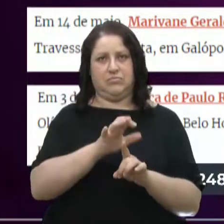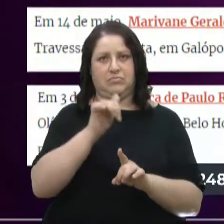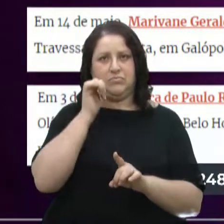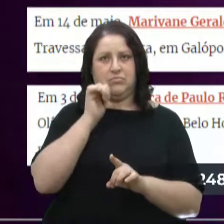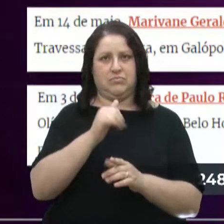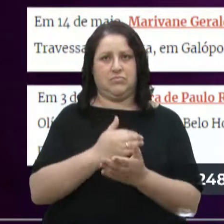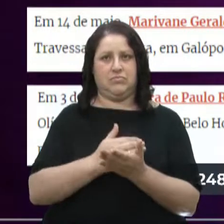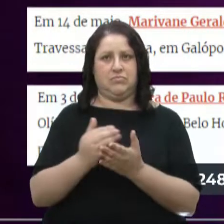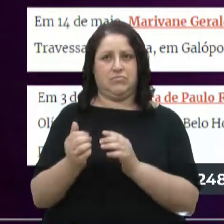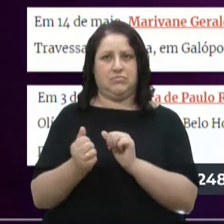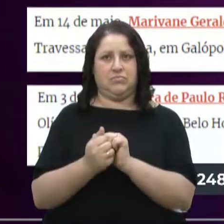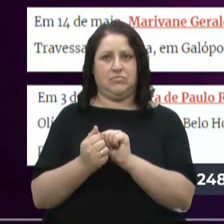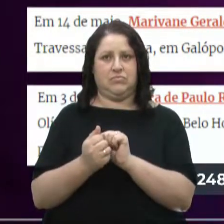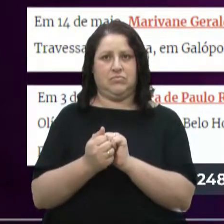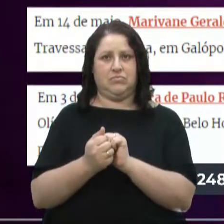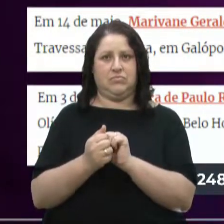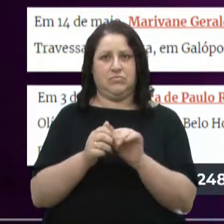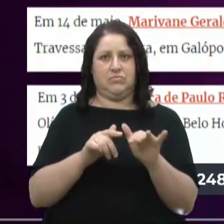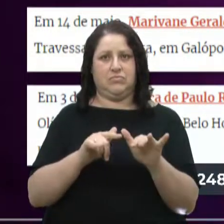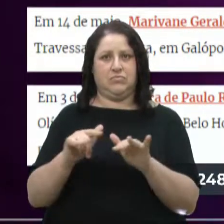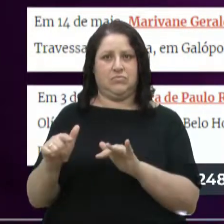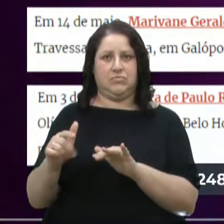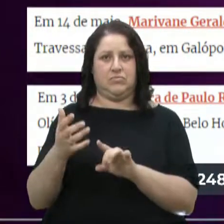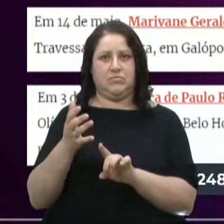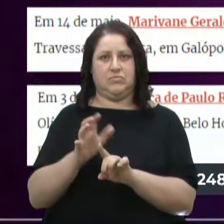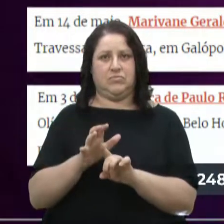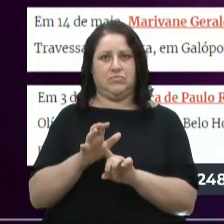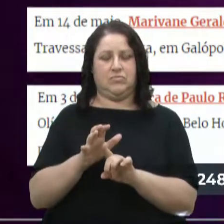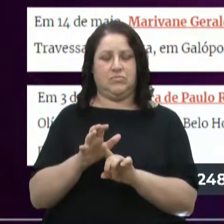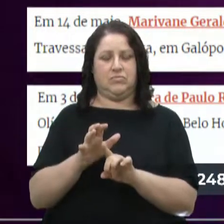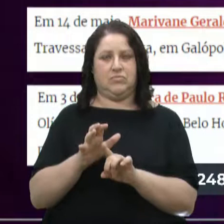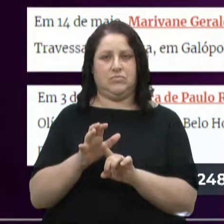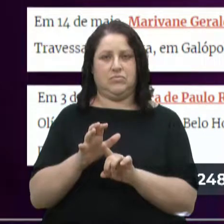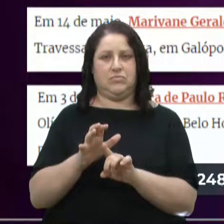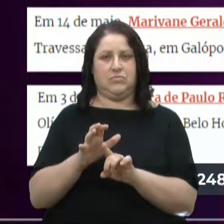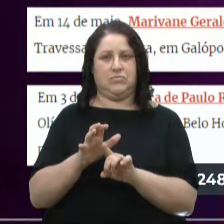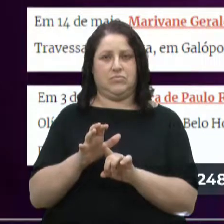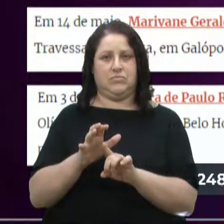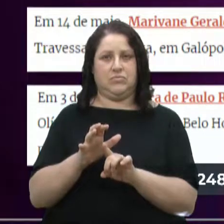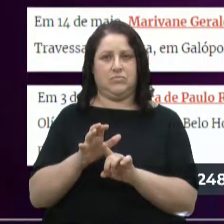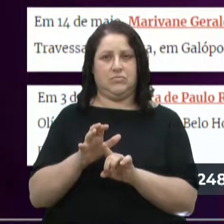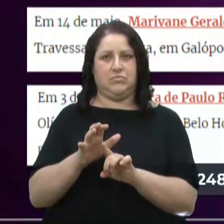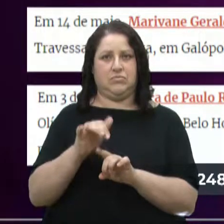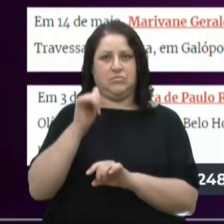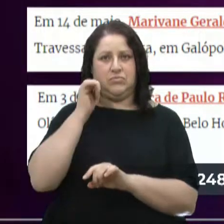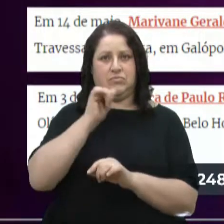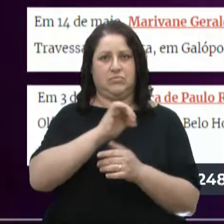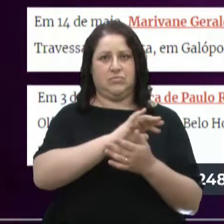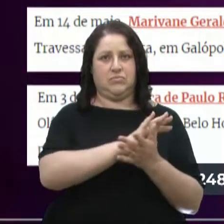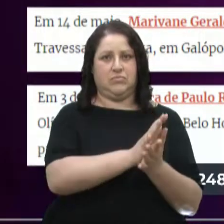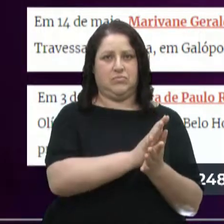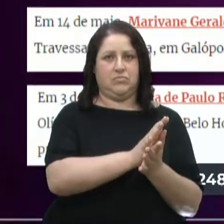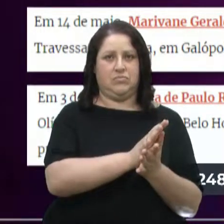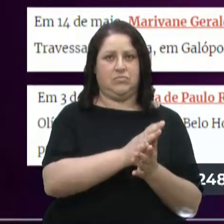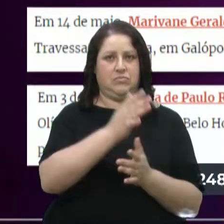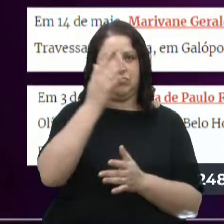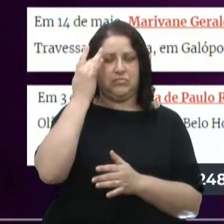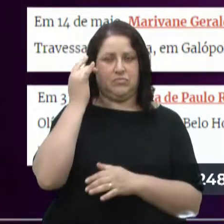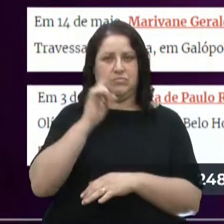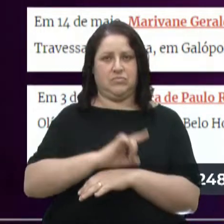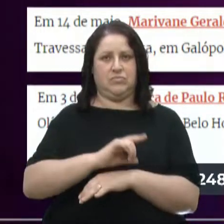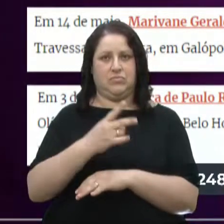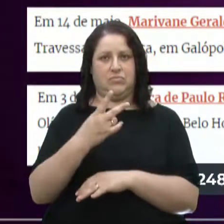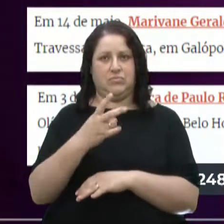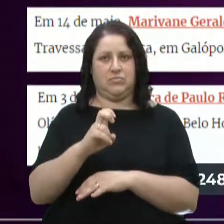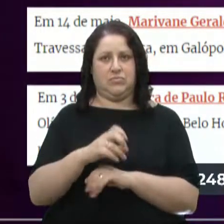iniciam junto com a Semana de Combate ao Feminicídio, amanhã, dia 25. Então, em razão disso, nós teremos diversas